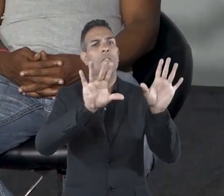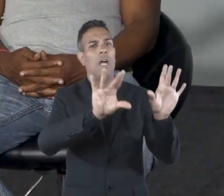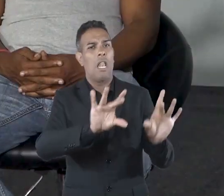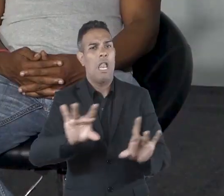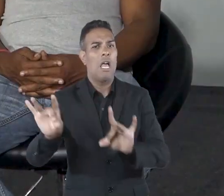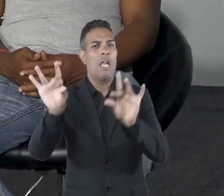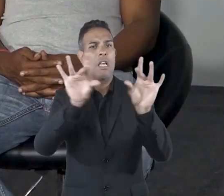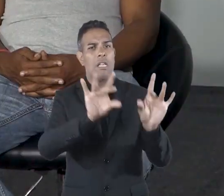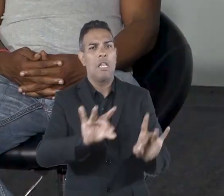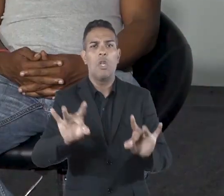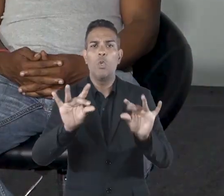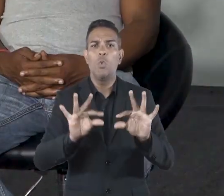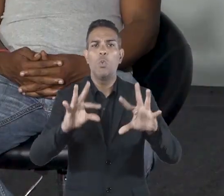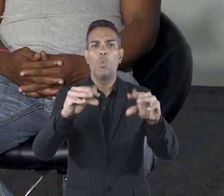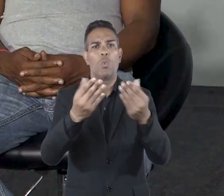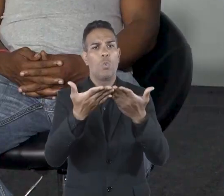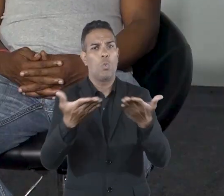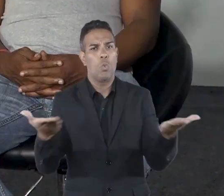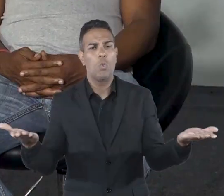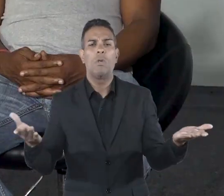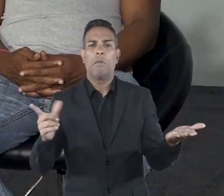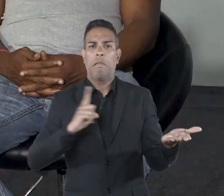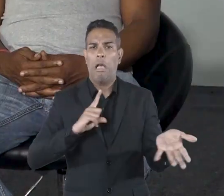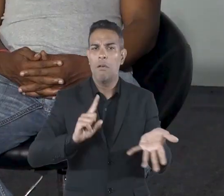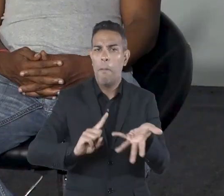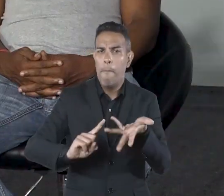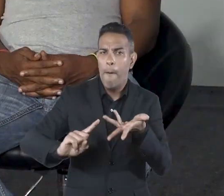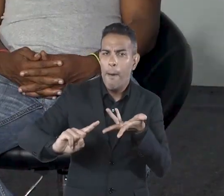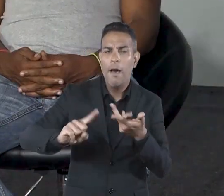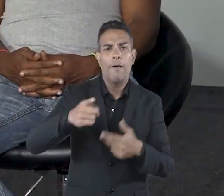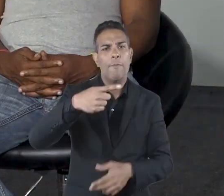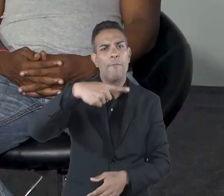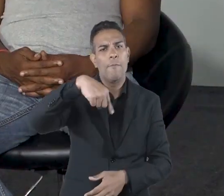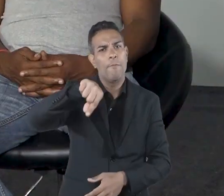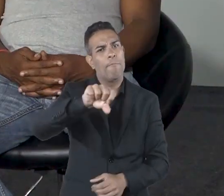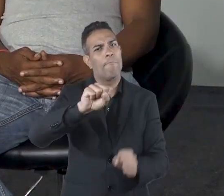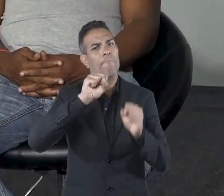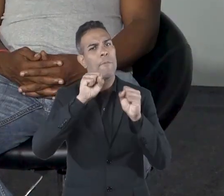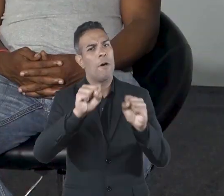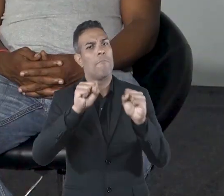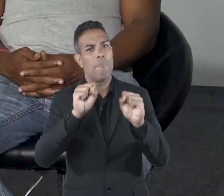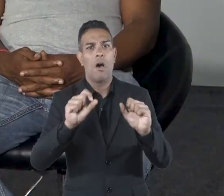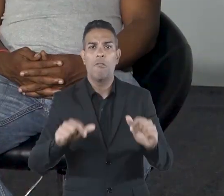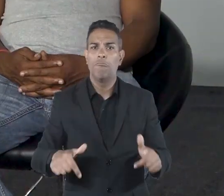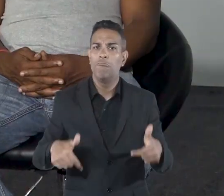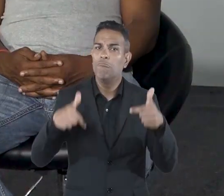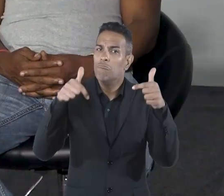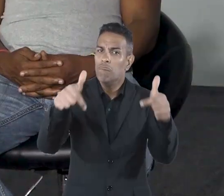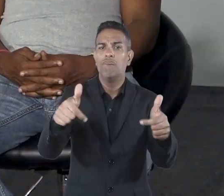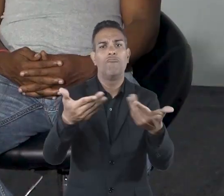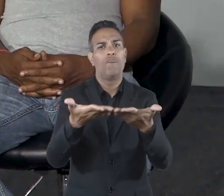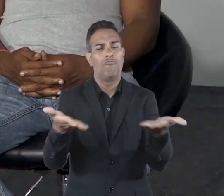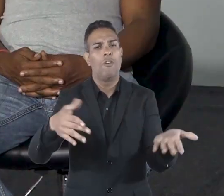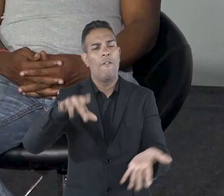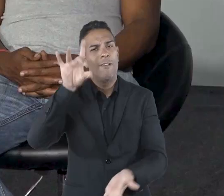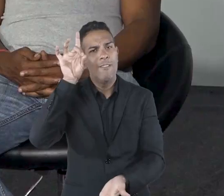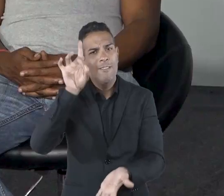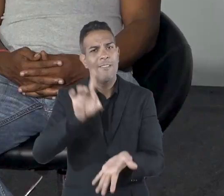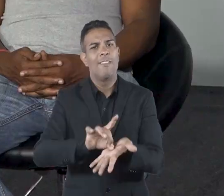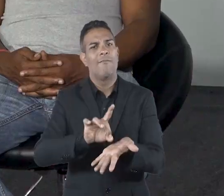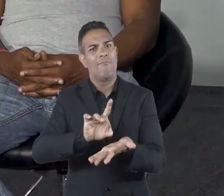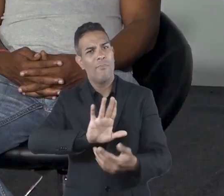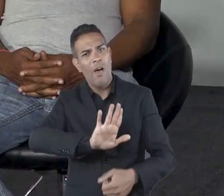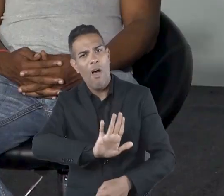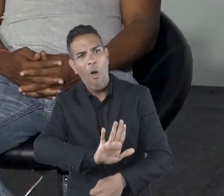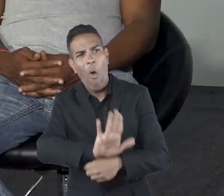pelo menos repassar esse link para outras pessoas. Então são diversas formas que vocês